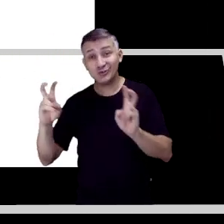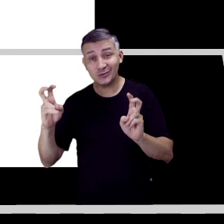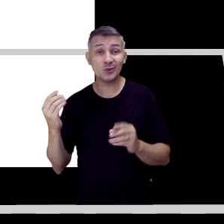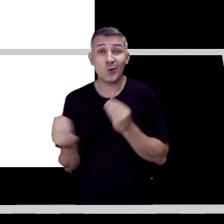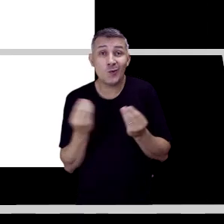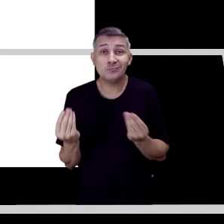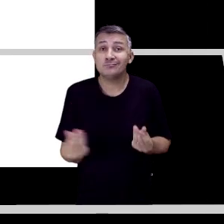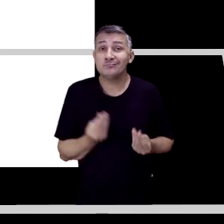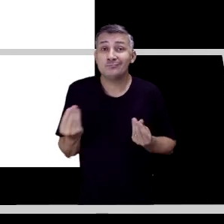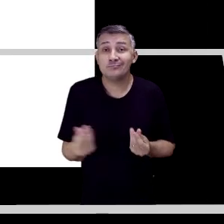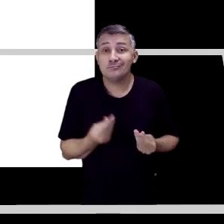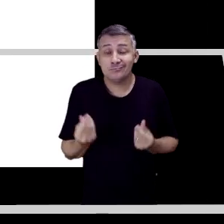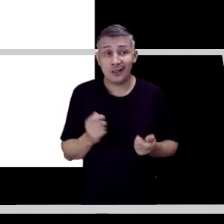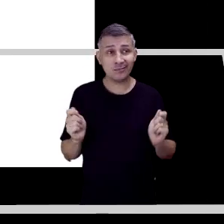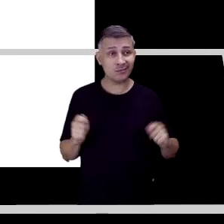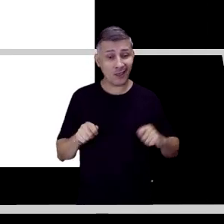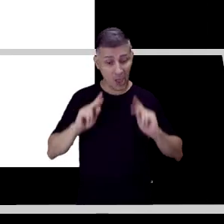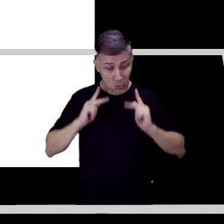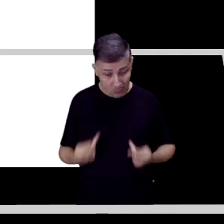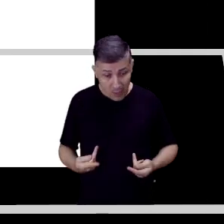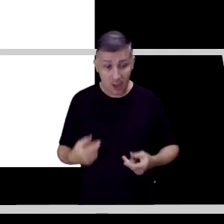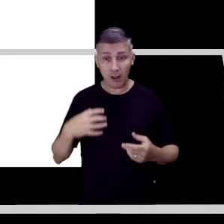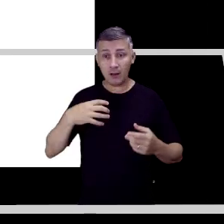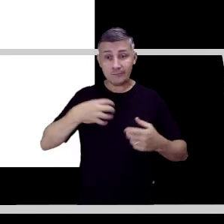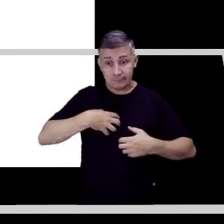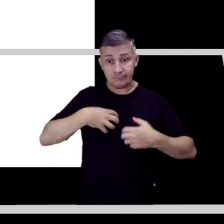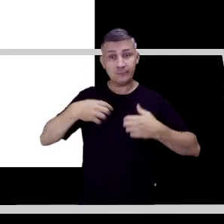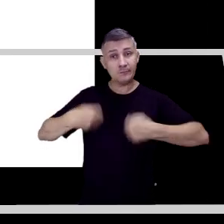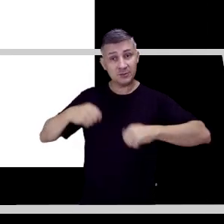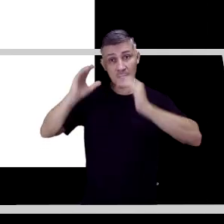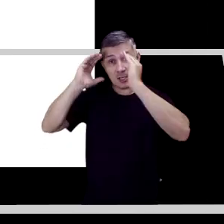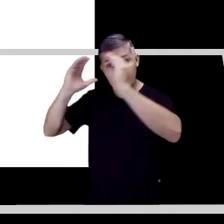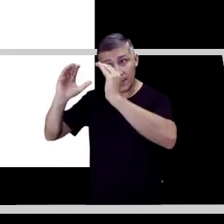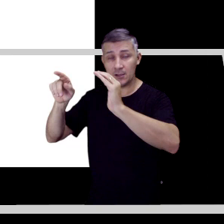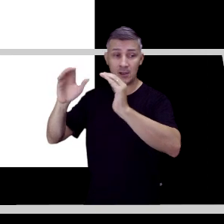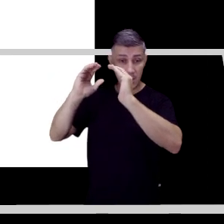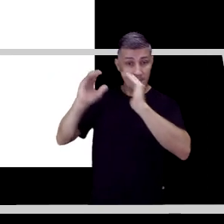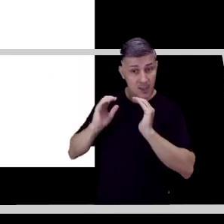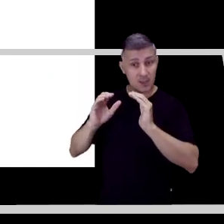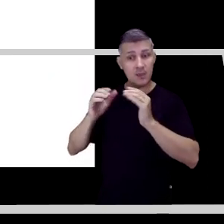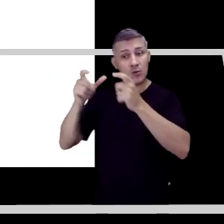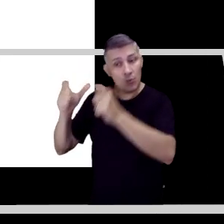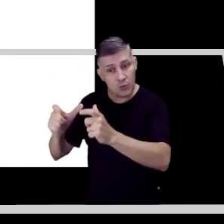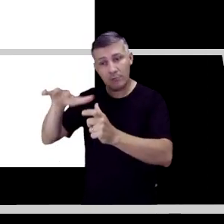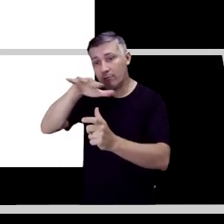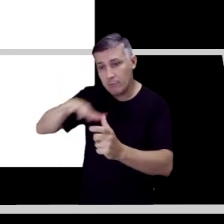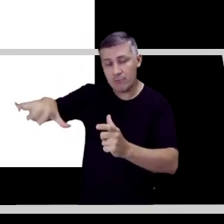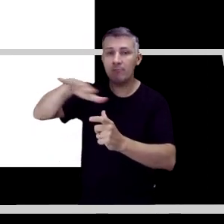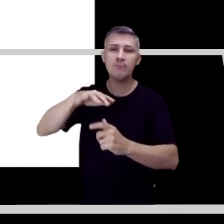a respeito disso, a respeito de que sensibilidades humanas assim devem se sobressair alguma coisa